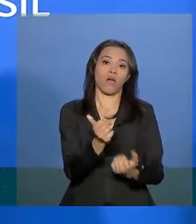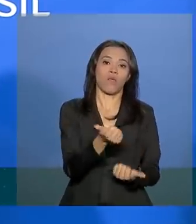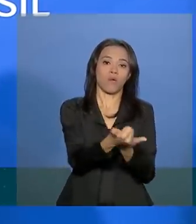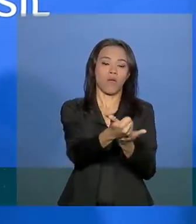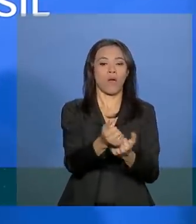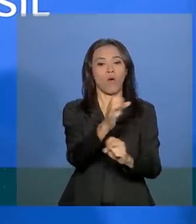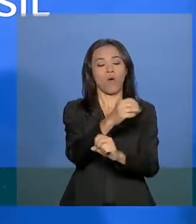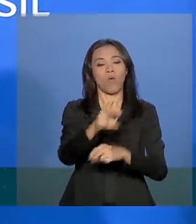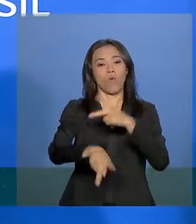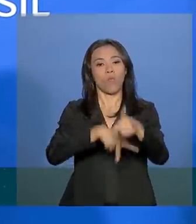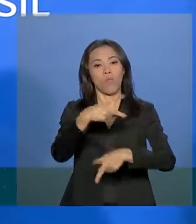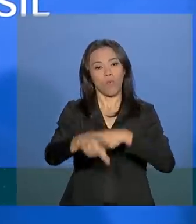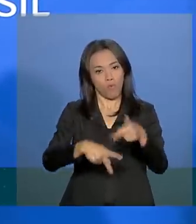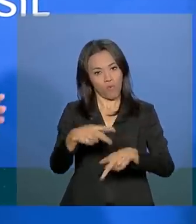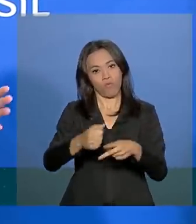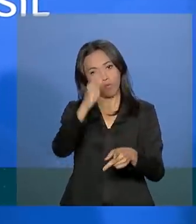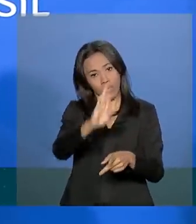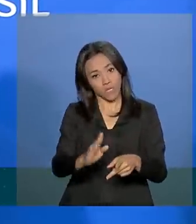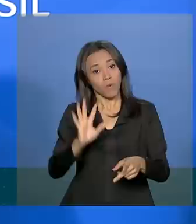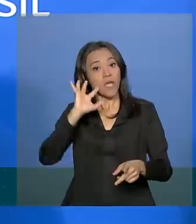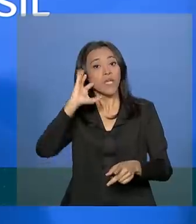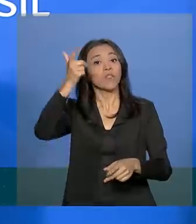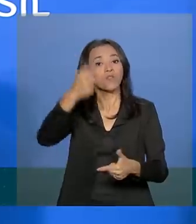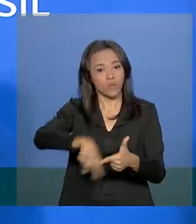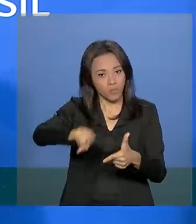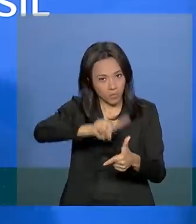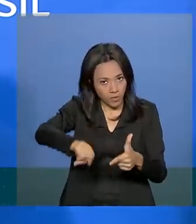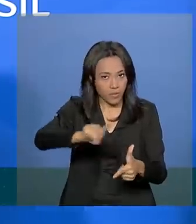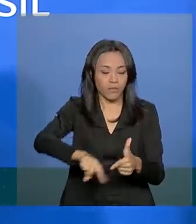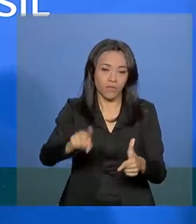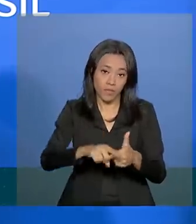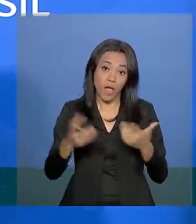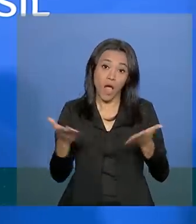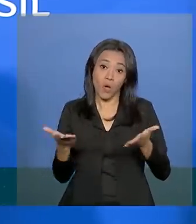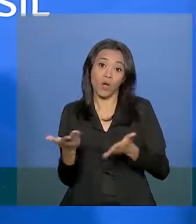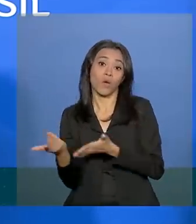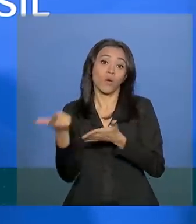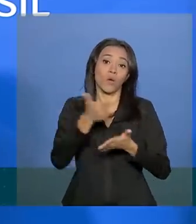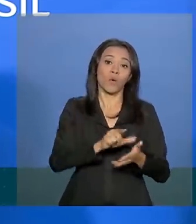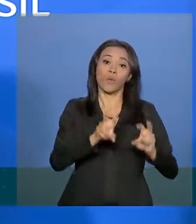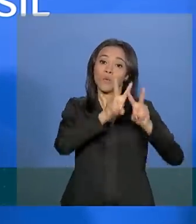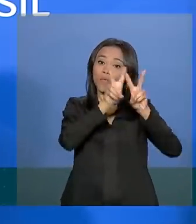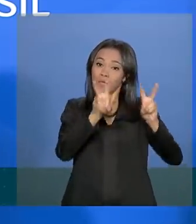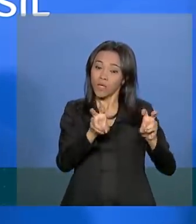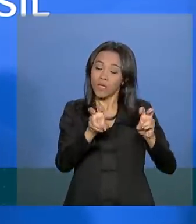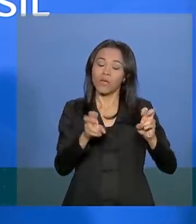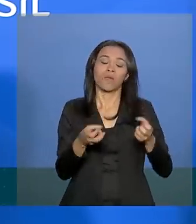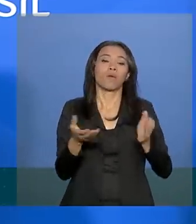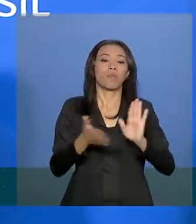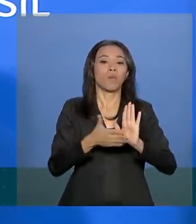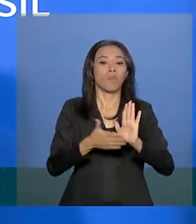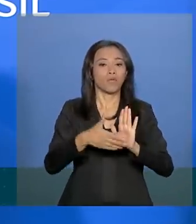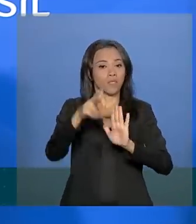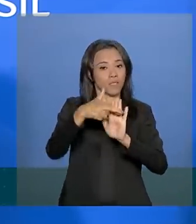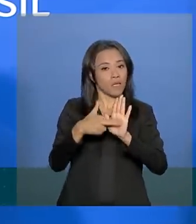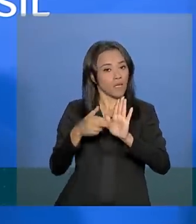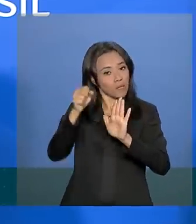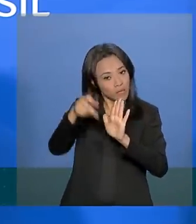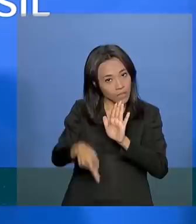soluções para os nossos problemas passamos agora para a questão da previdência é algo que